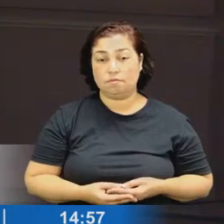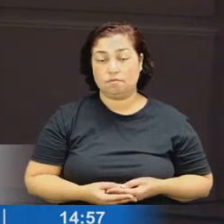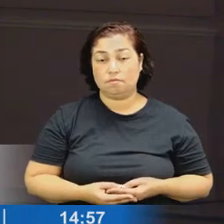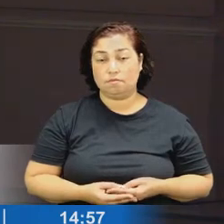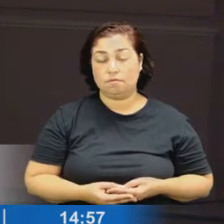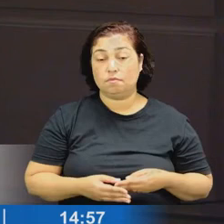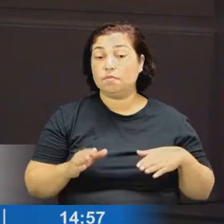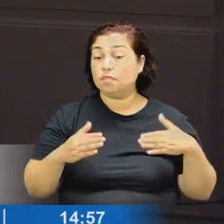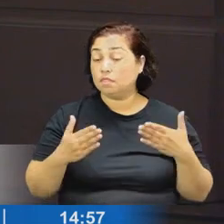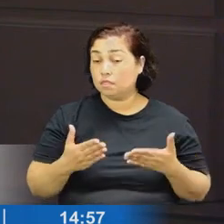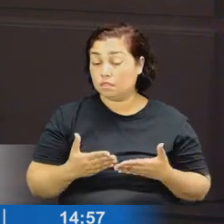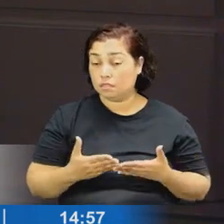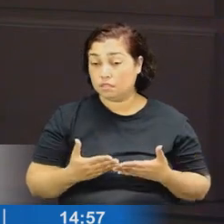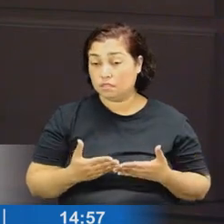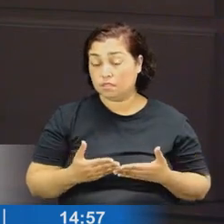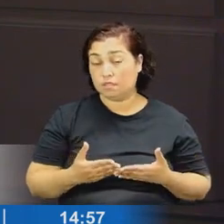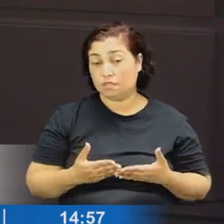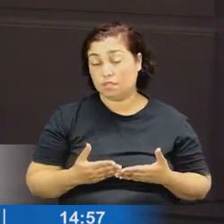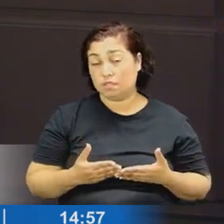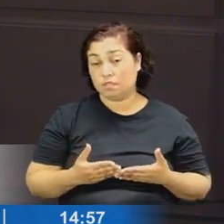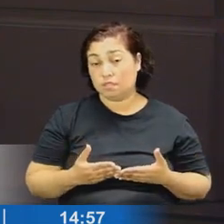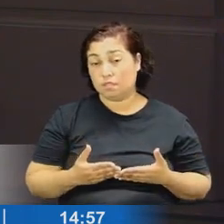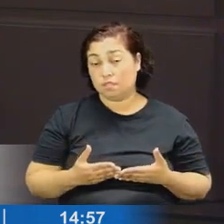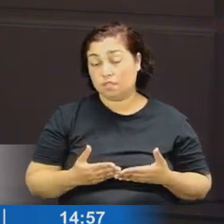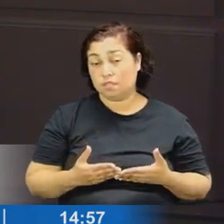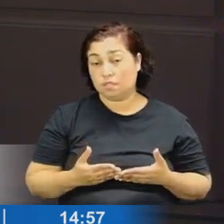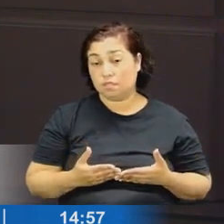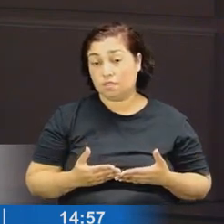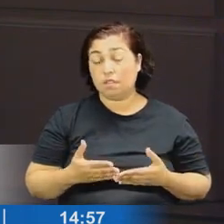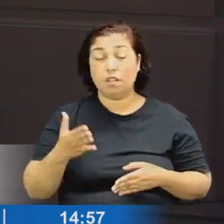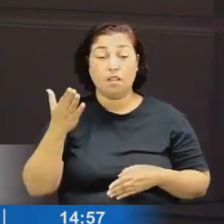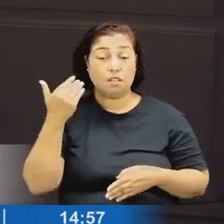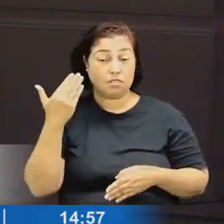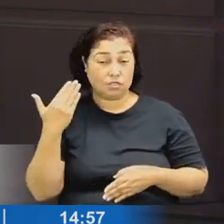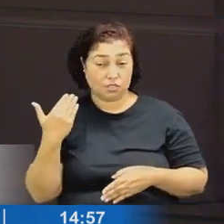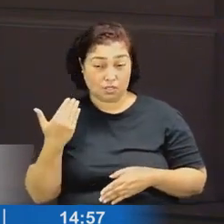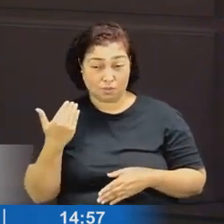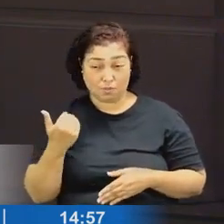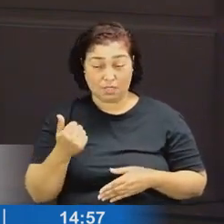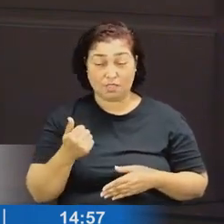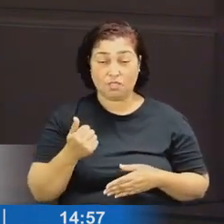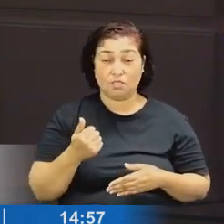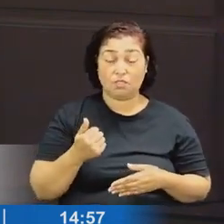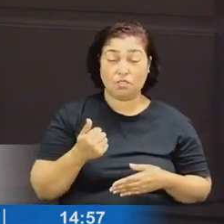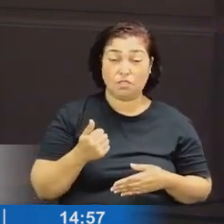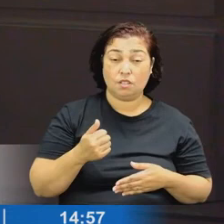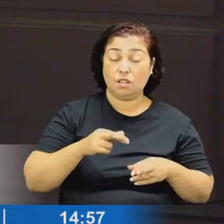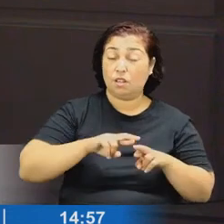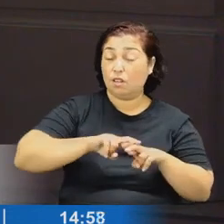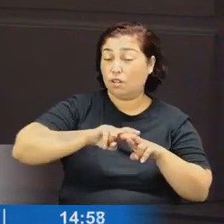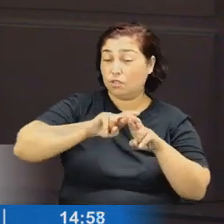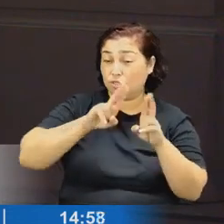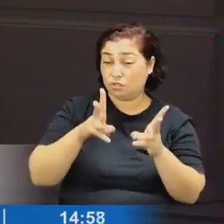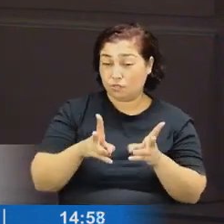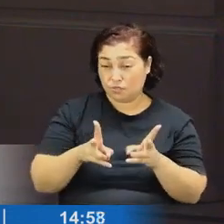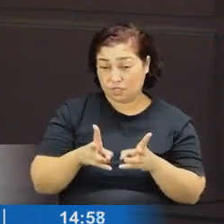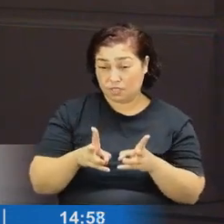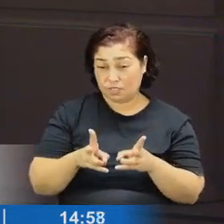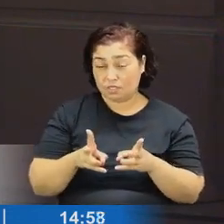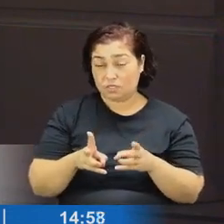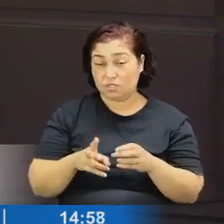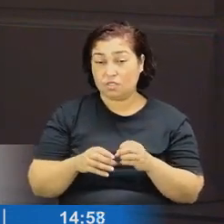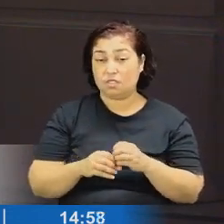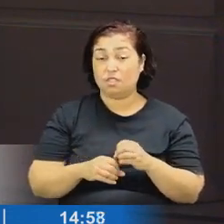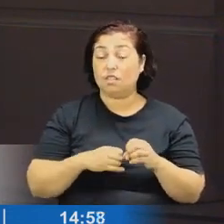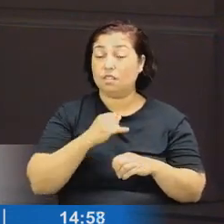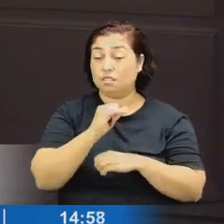é então não tinha telegram o impulsionamento era diferente Ou você conseguia trazer muita gente no orgânico era outra época do digital né